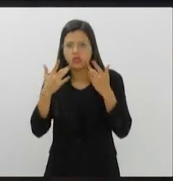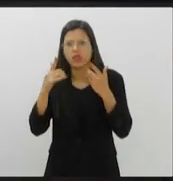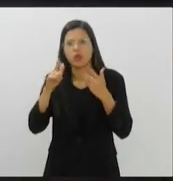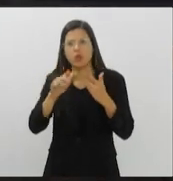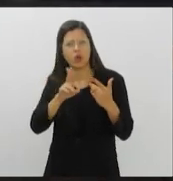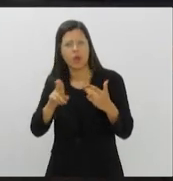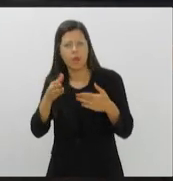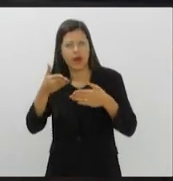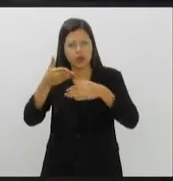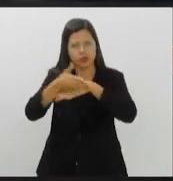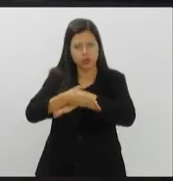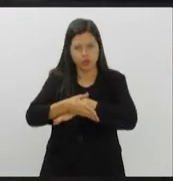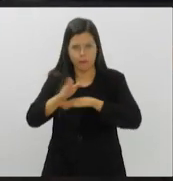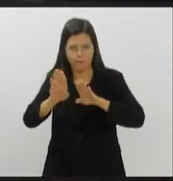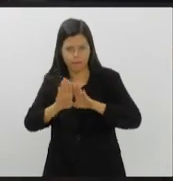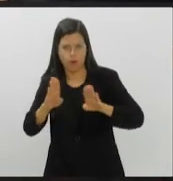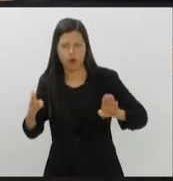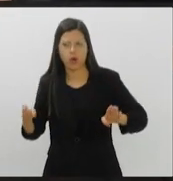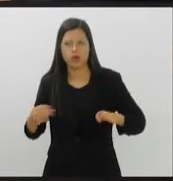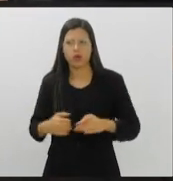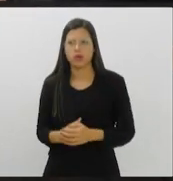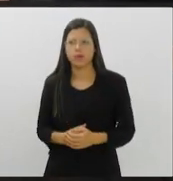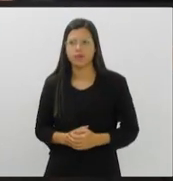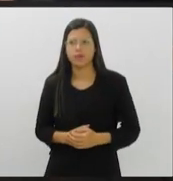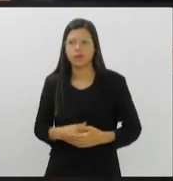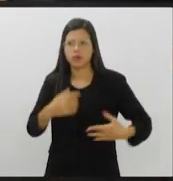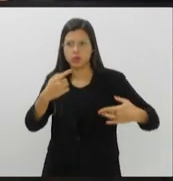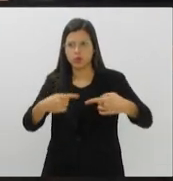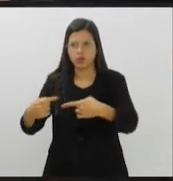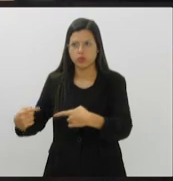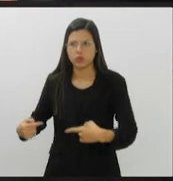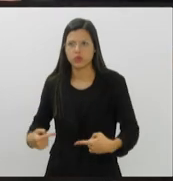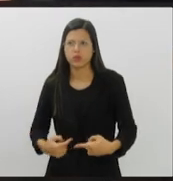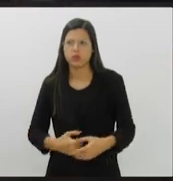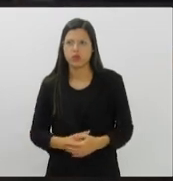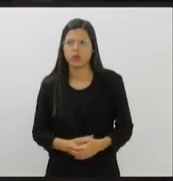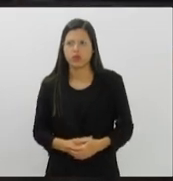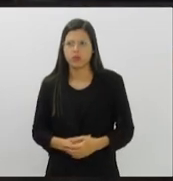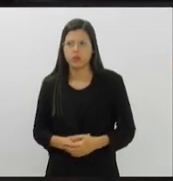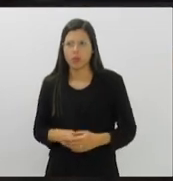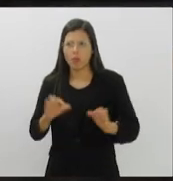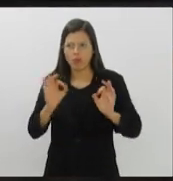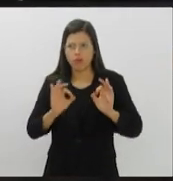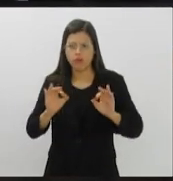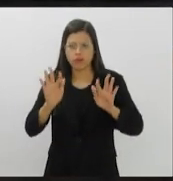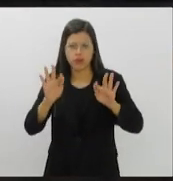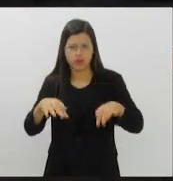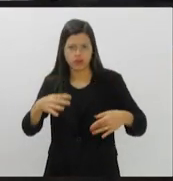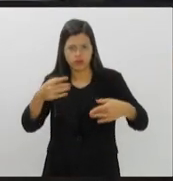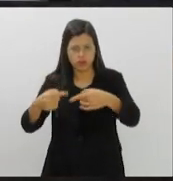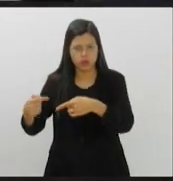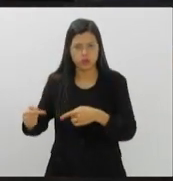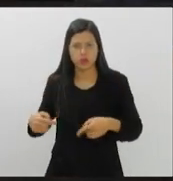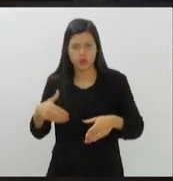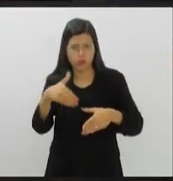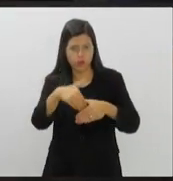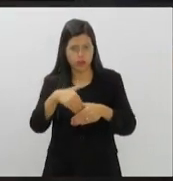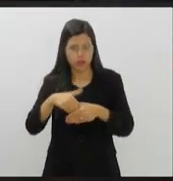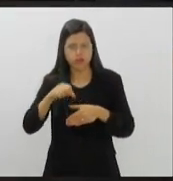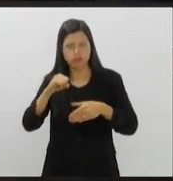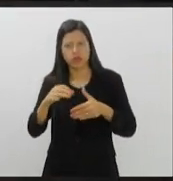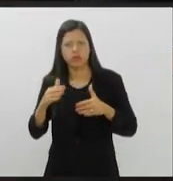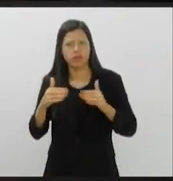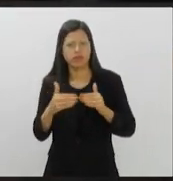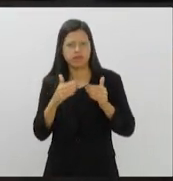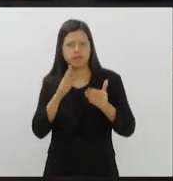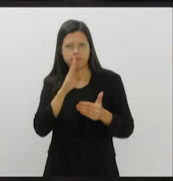GPUP. Em discussão, não havendo quem queira discutir, encerrada a discussão. Em votação, senhores que aprovam,